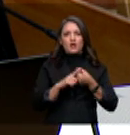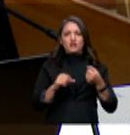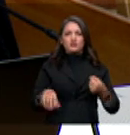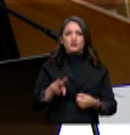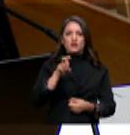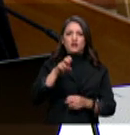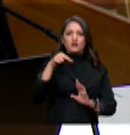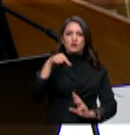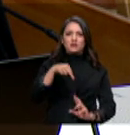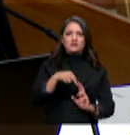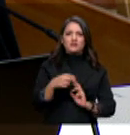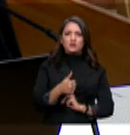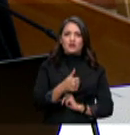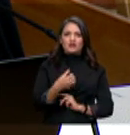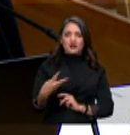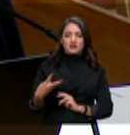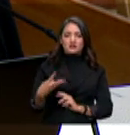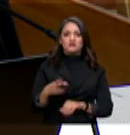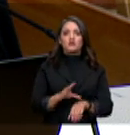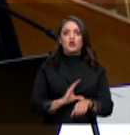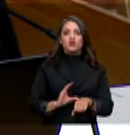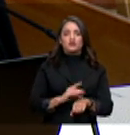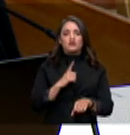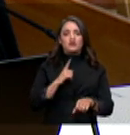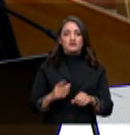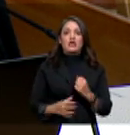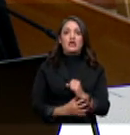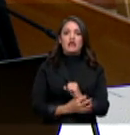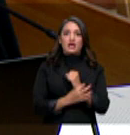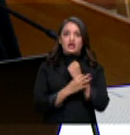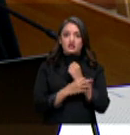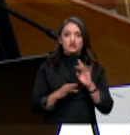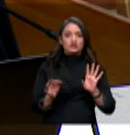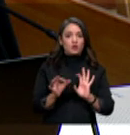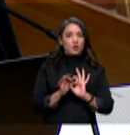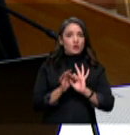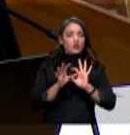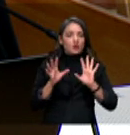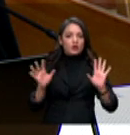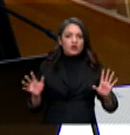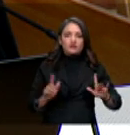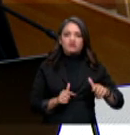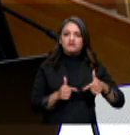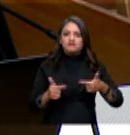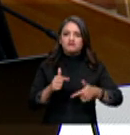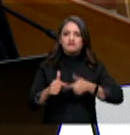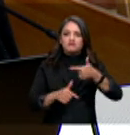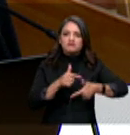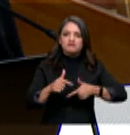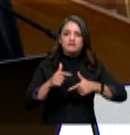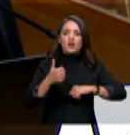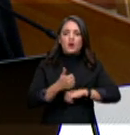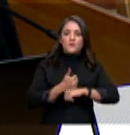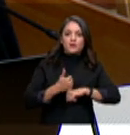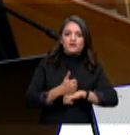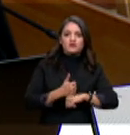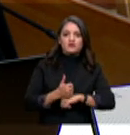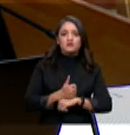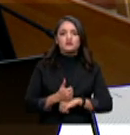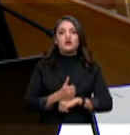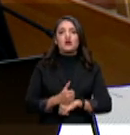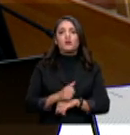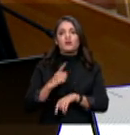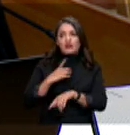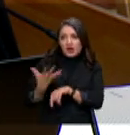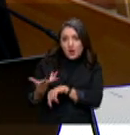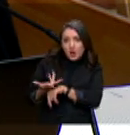contra a decisão do TST que condena empresas ao pagamento de horas extras para motoristas profissionais. Profissão atendidas qualificações